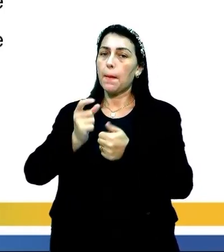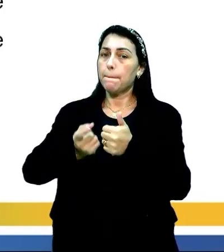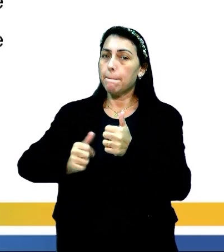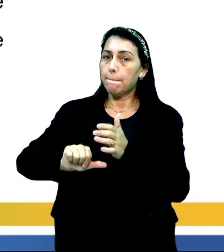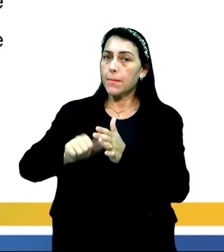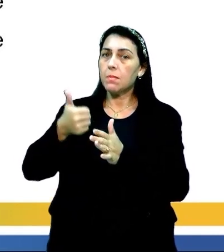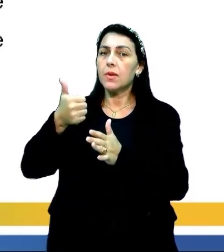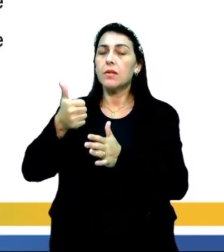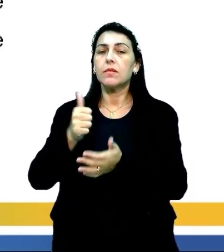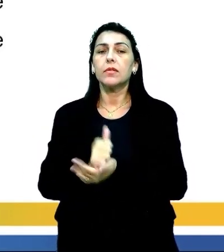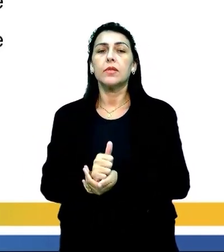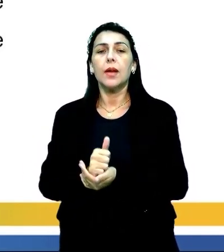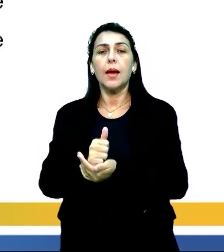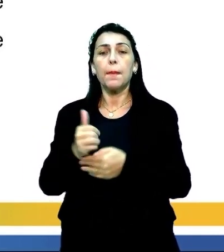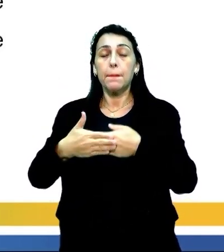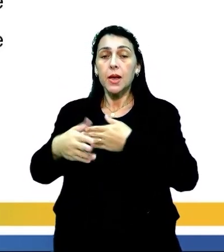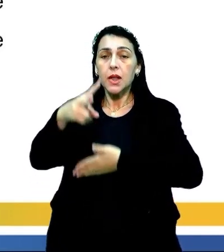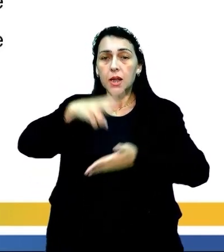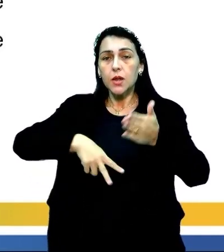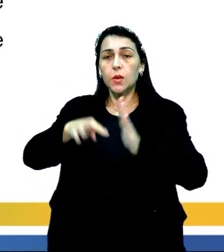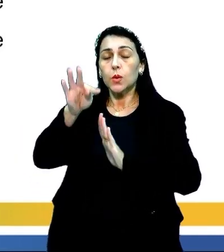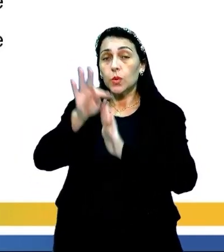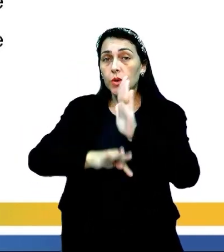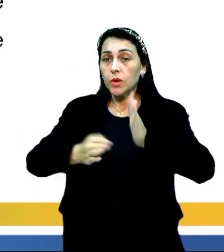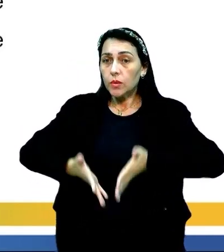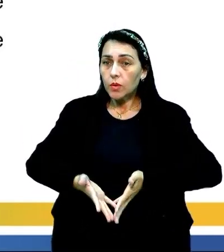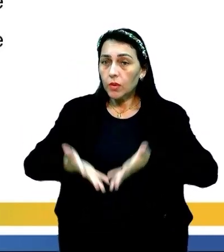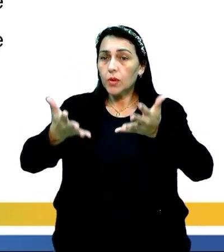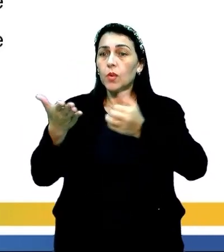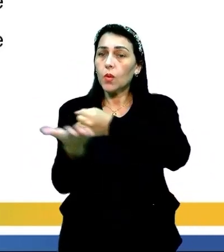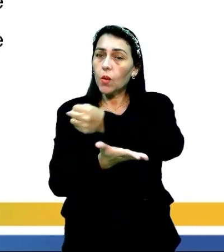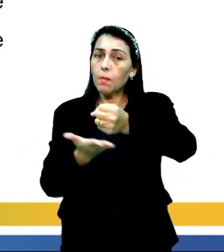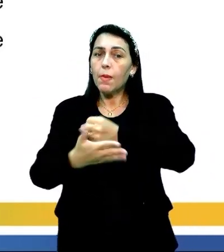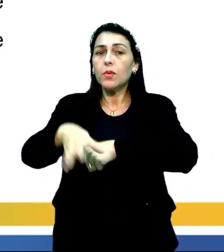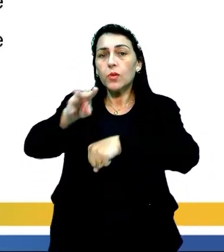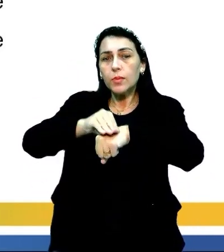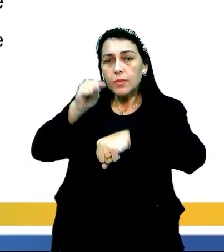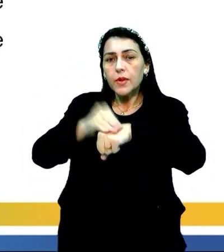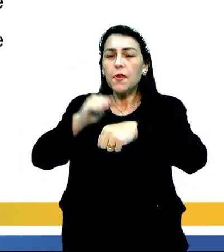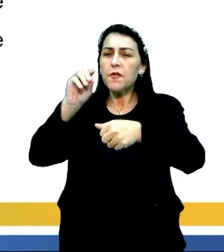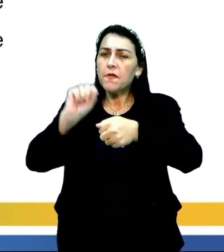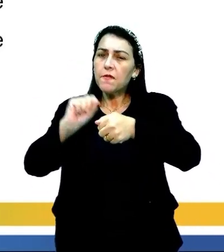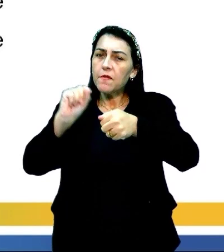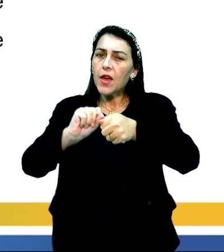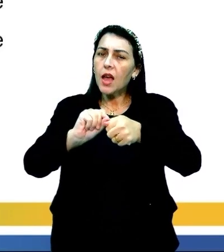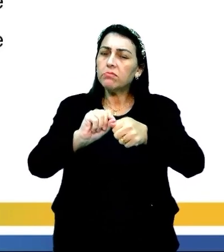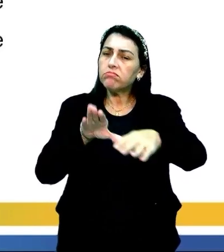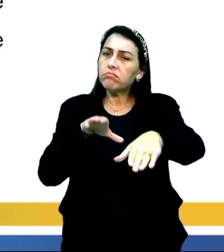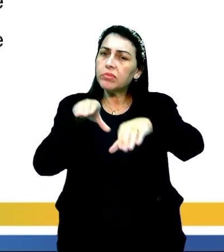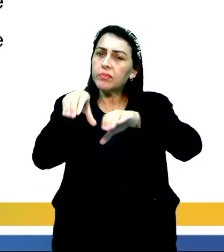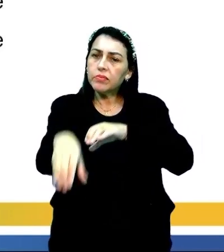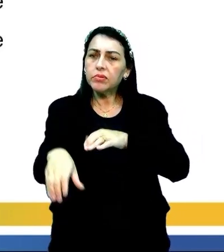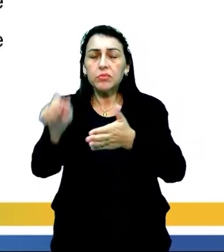prova. E aí tem aí, ó, a partir da leitura dos textos motivadores e com base nos conhecimentos construídos ao longo da